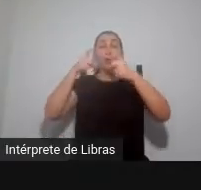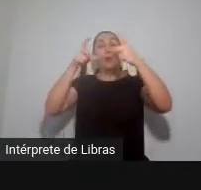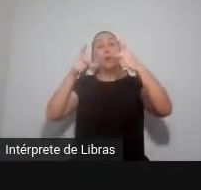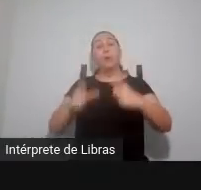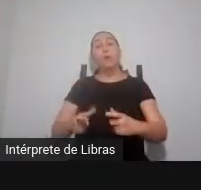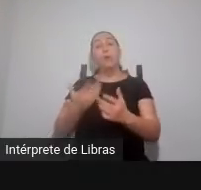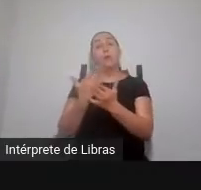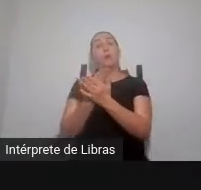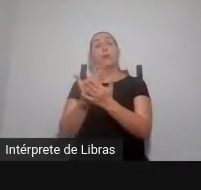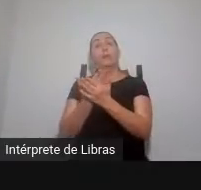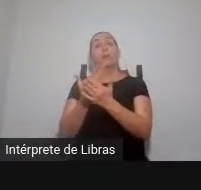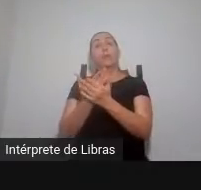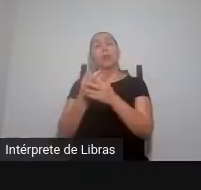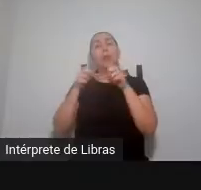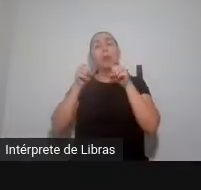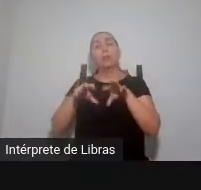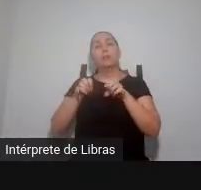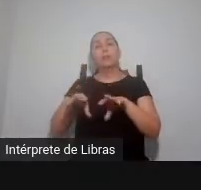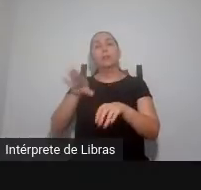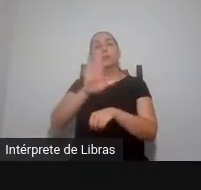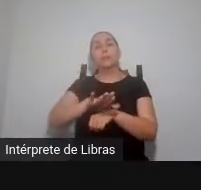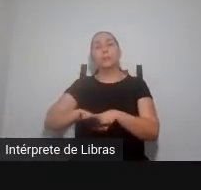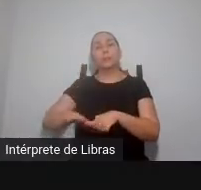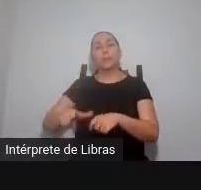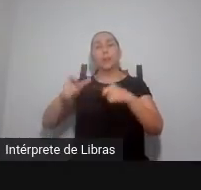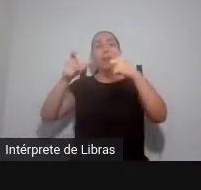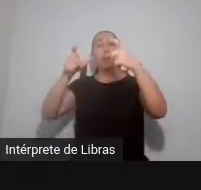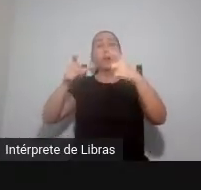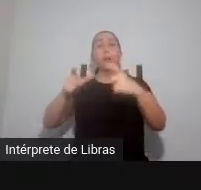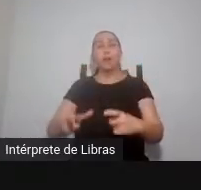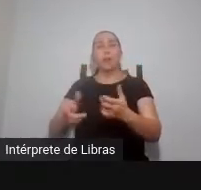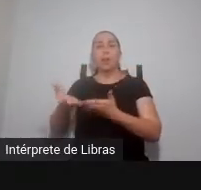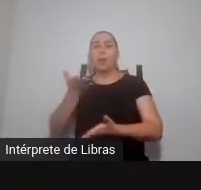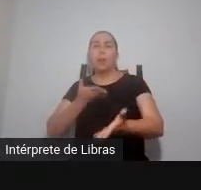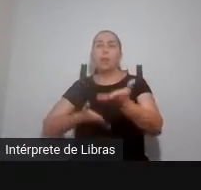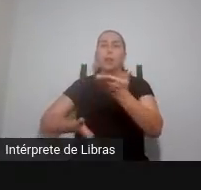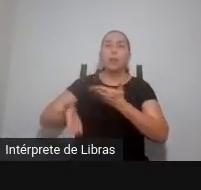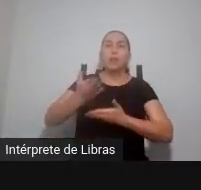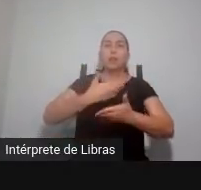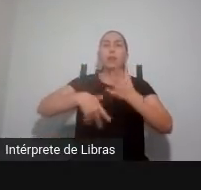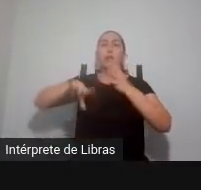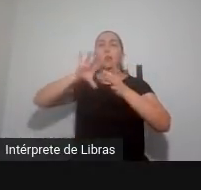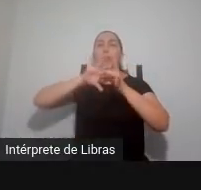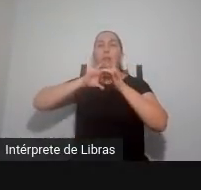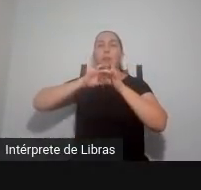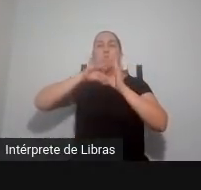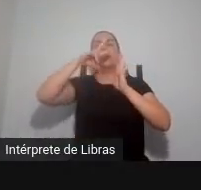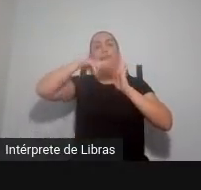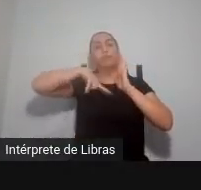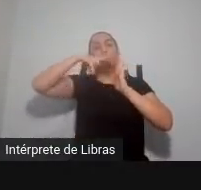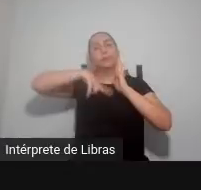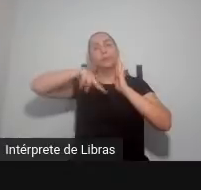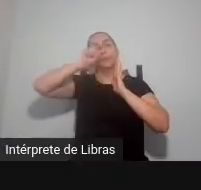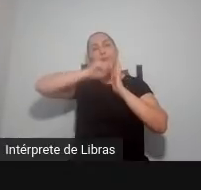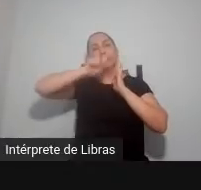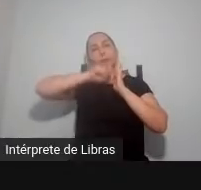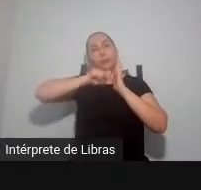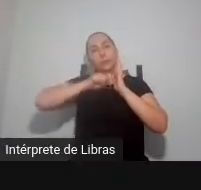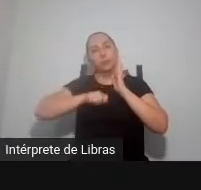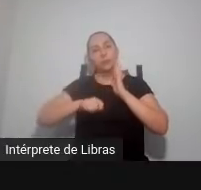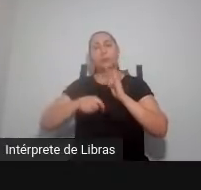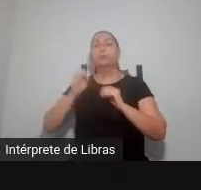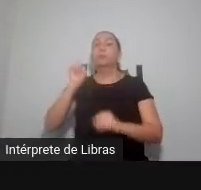na educação infantil, é o espaço de contato com o escrito. E aí é óbvio, né, que se eu vejo a